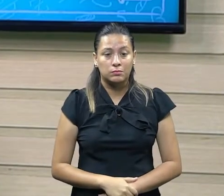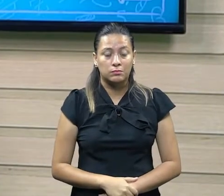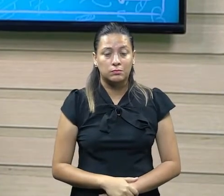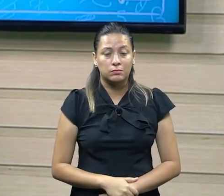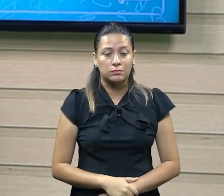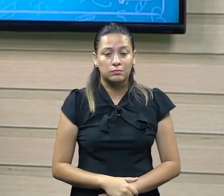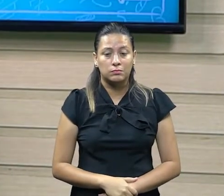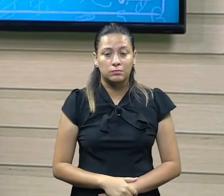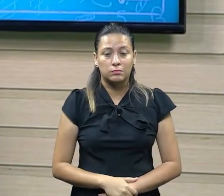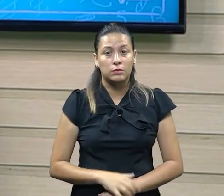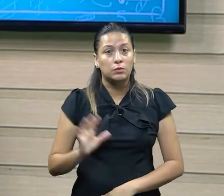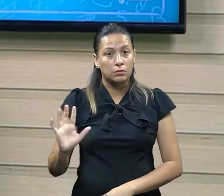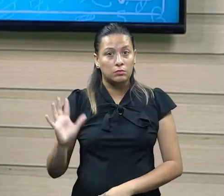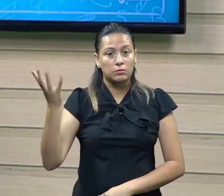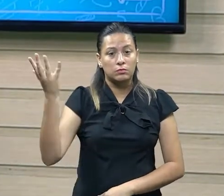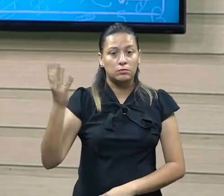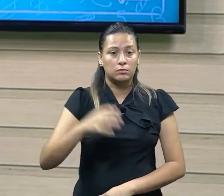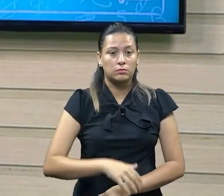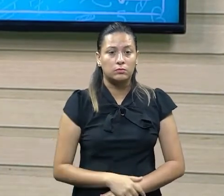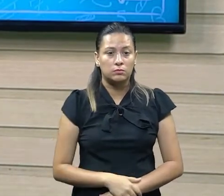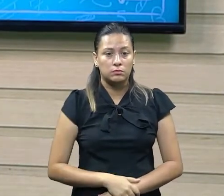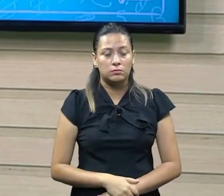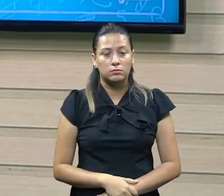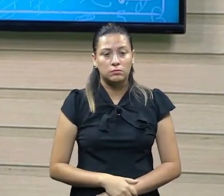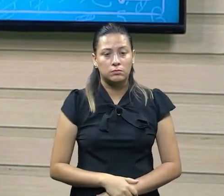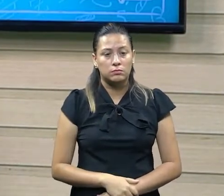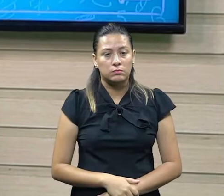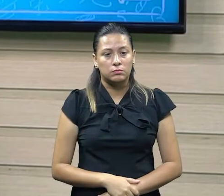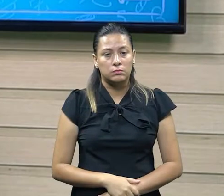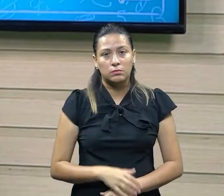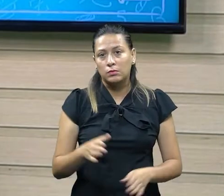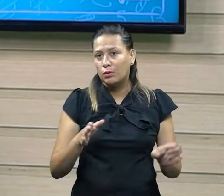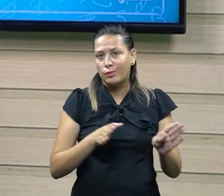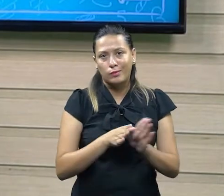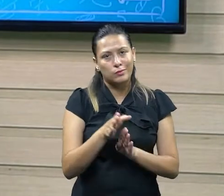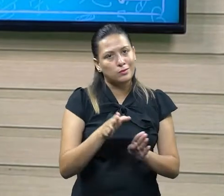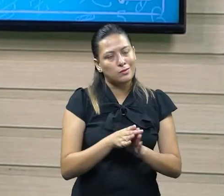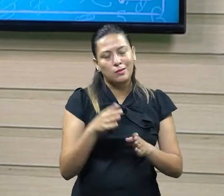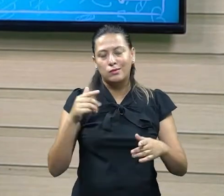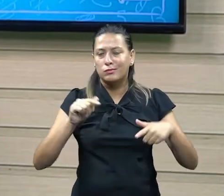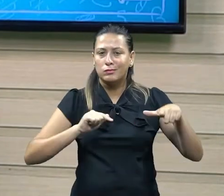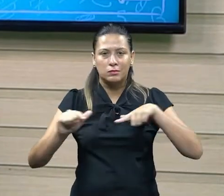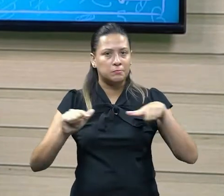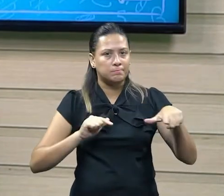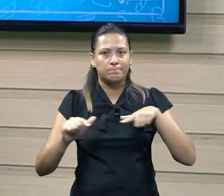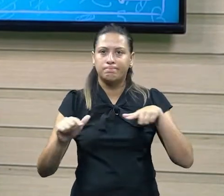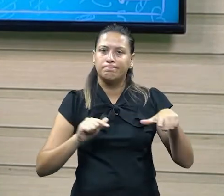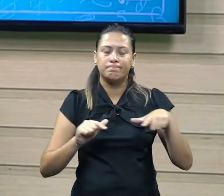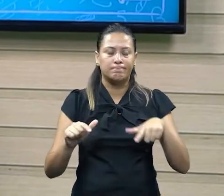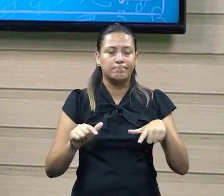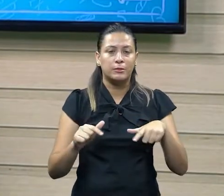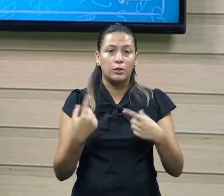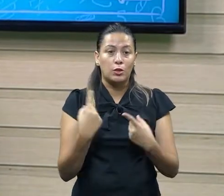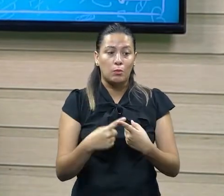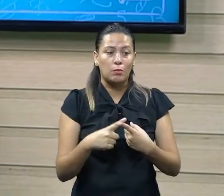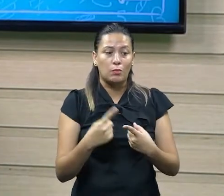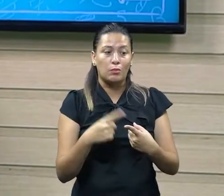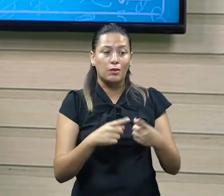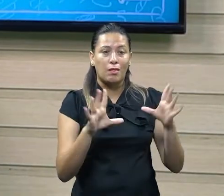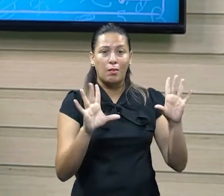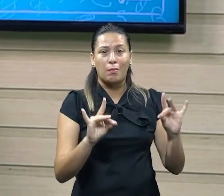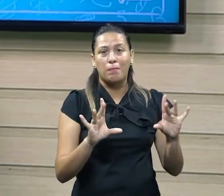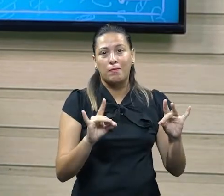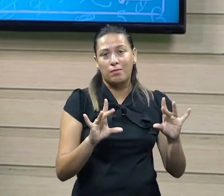Então, quando isso ocorrer, não é indicado o trabalhador executar esse tipo de tarefa por conta da umidade,